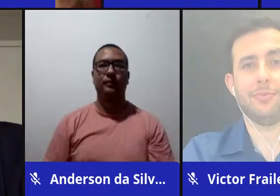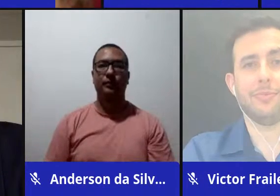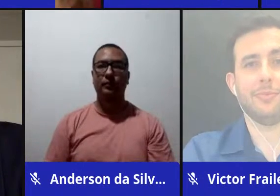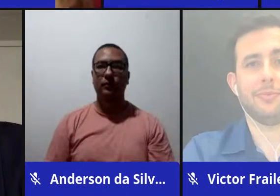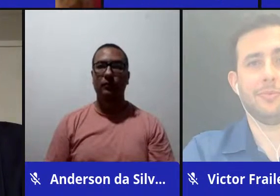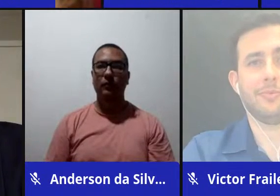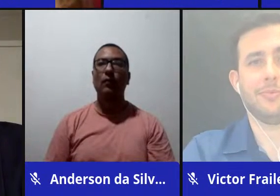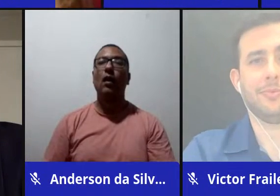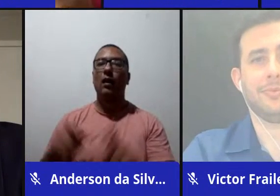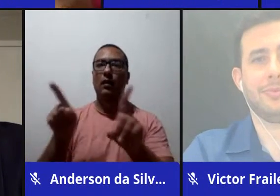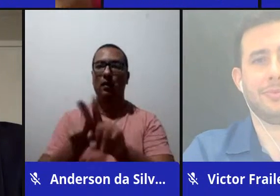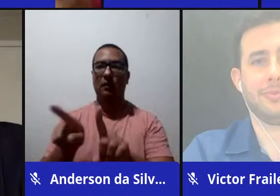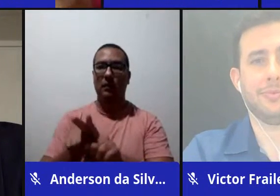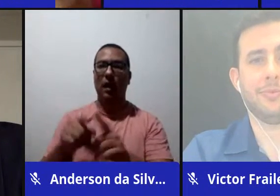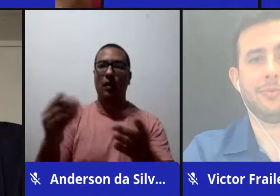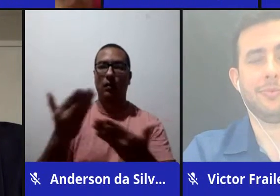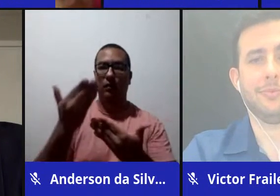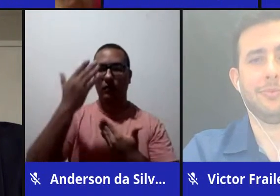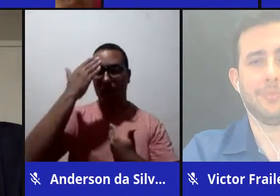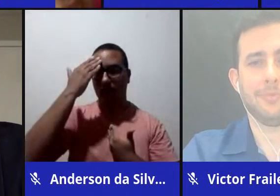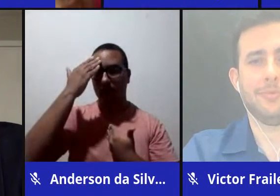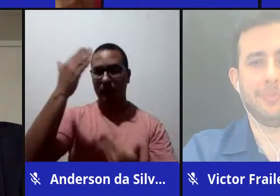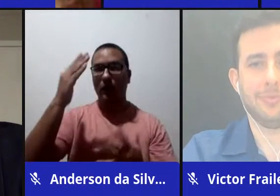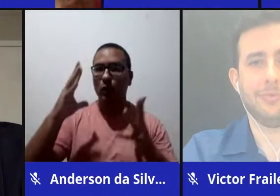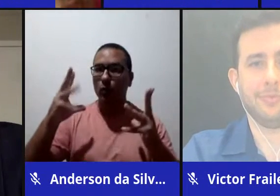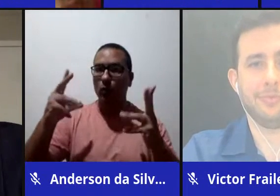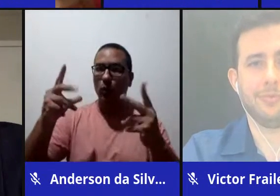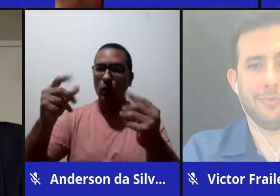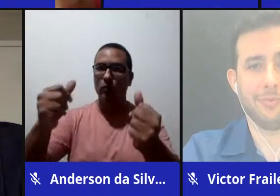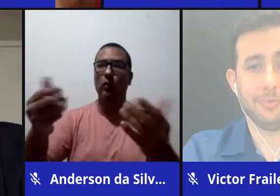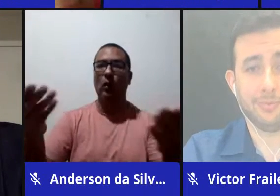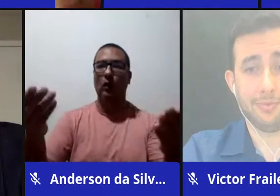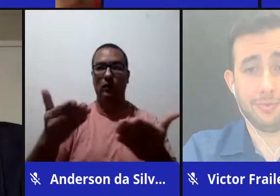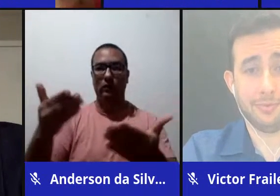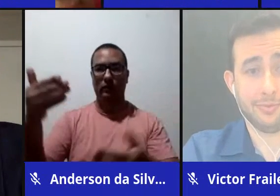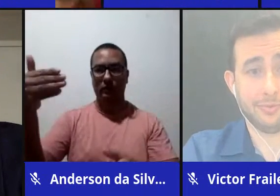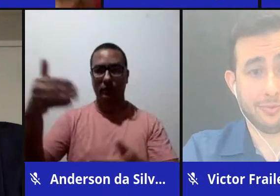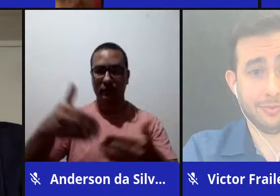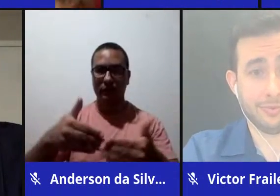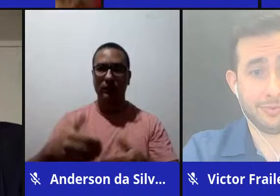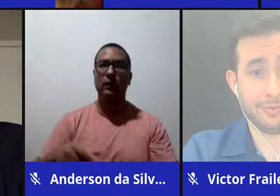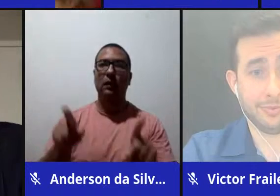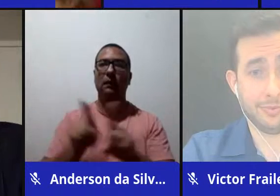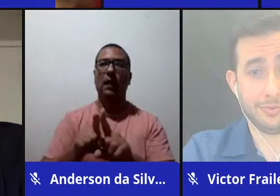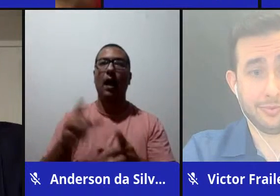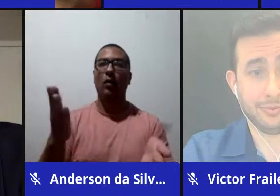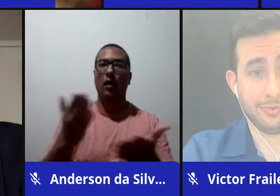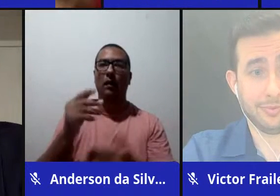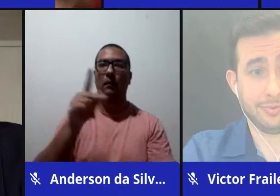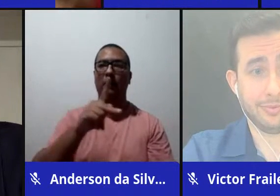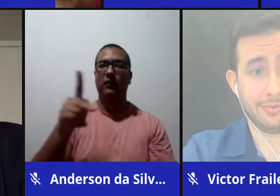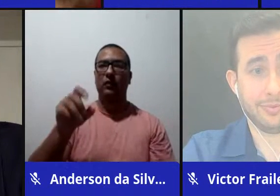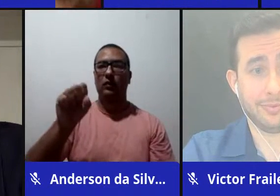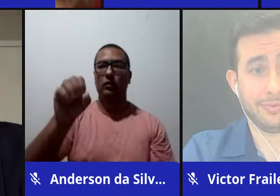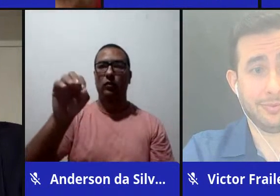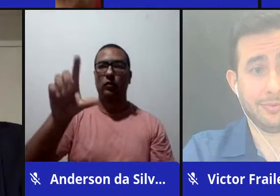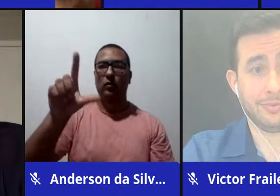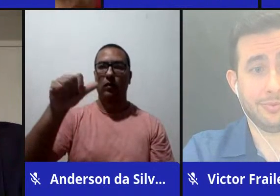Eu agradeço imensamente a todos vocês, né? Vou passar a palavra para a professora